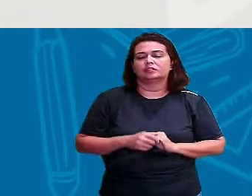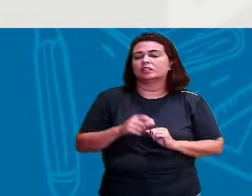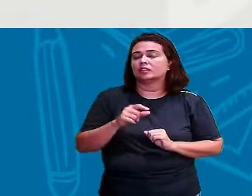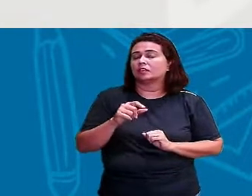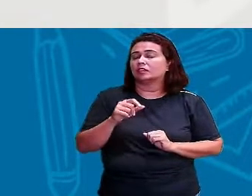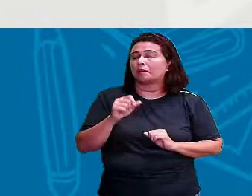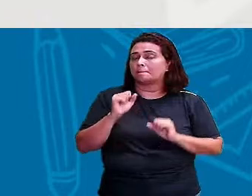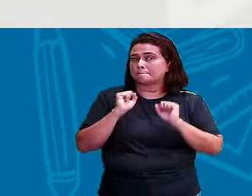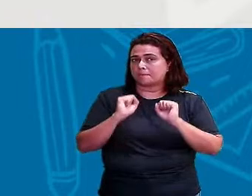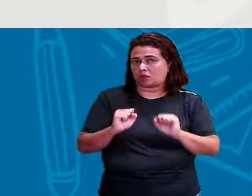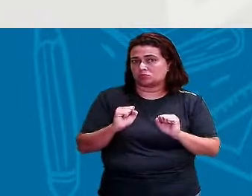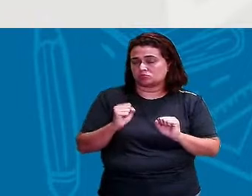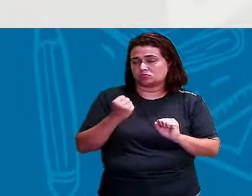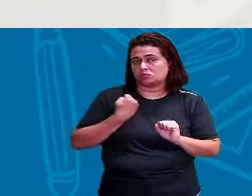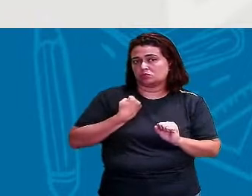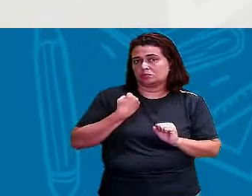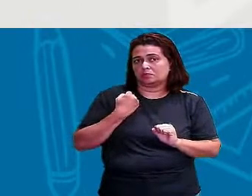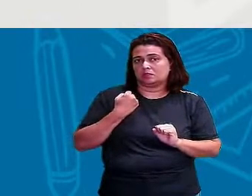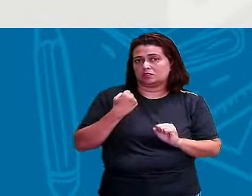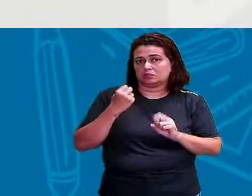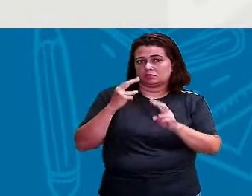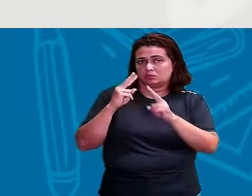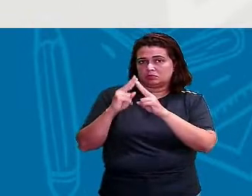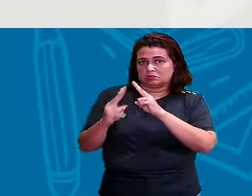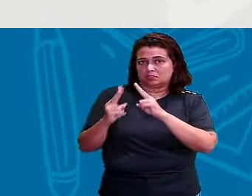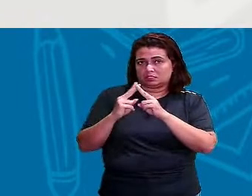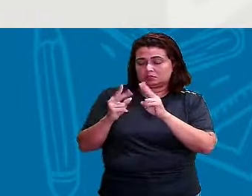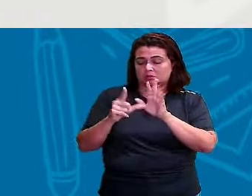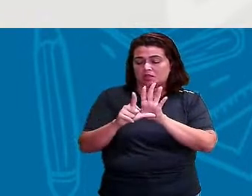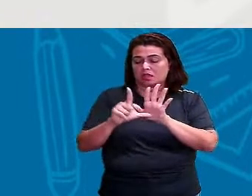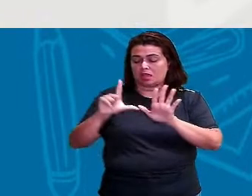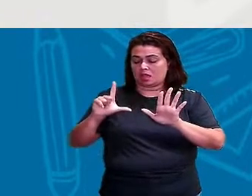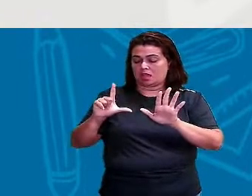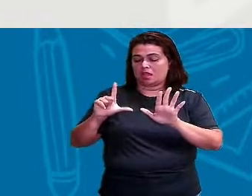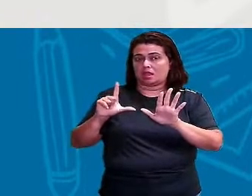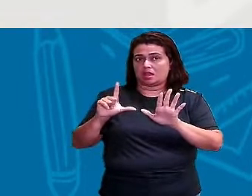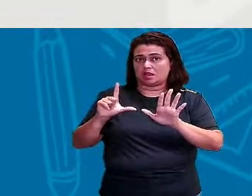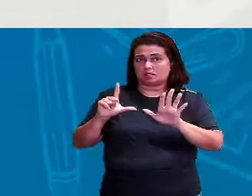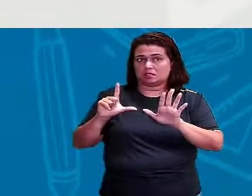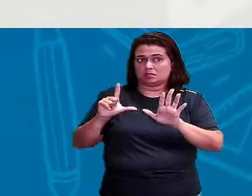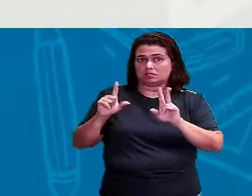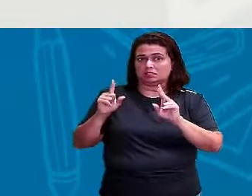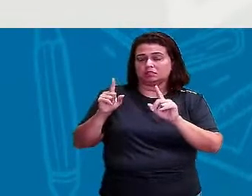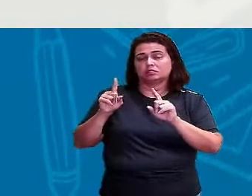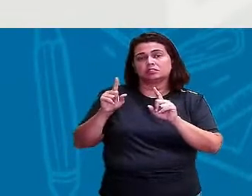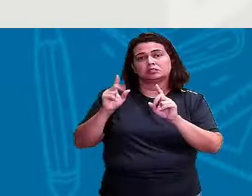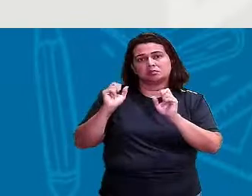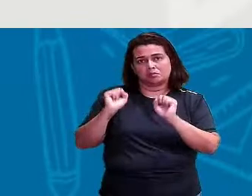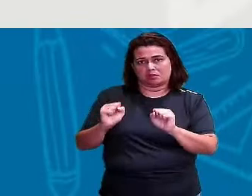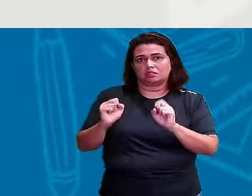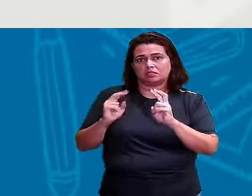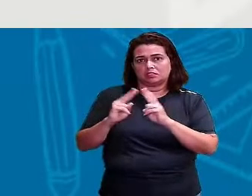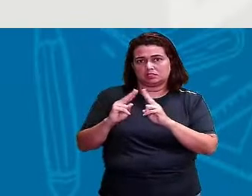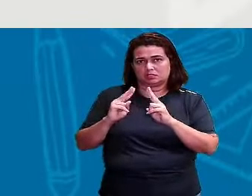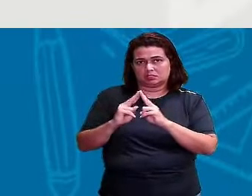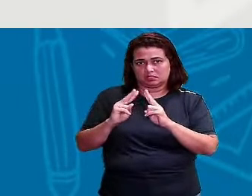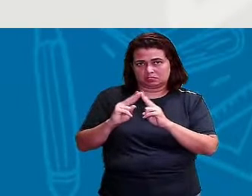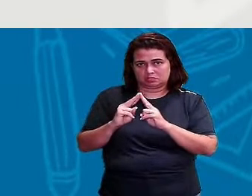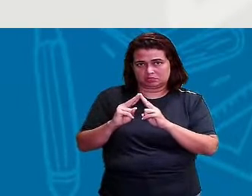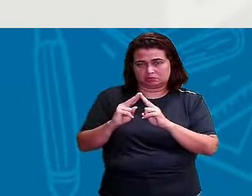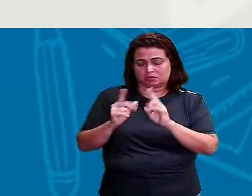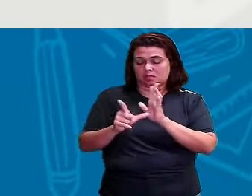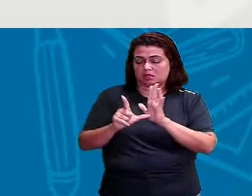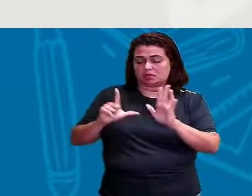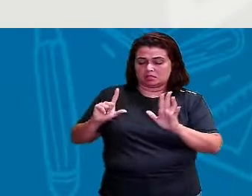Posso ter um número ímpar cujo antecessor e o sucessor também são ímpares? E o